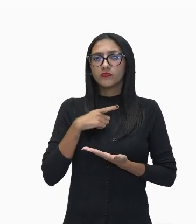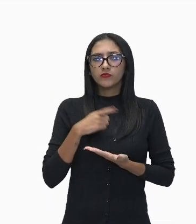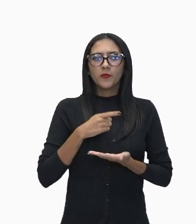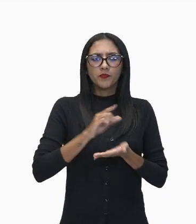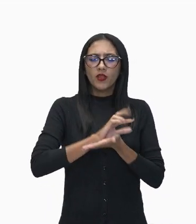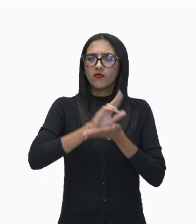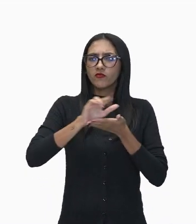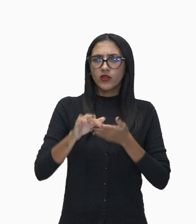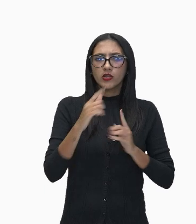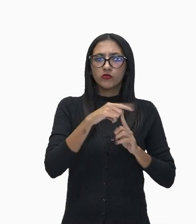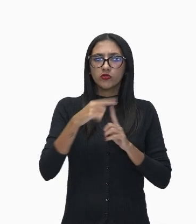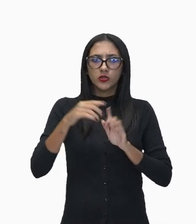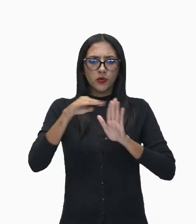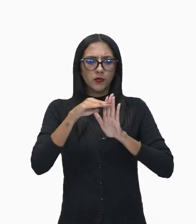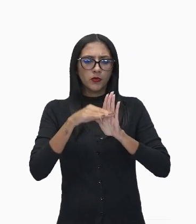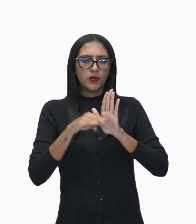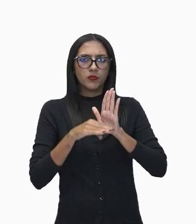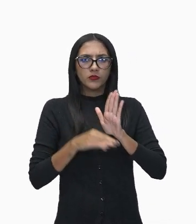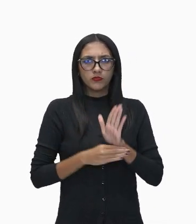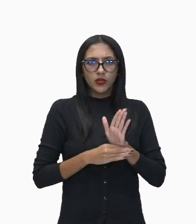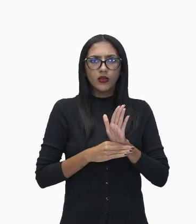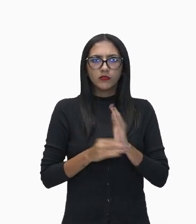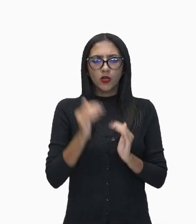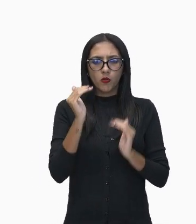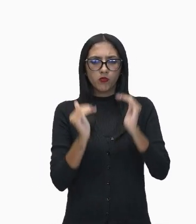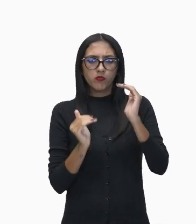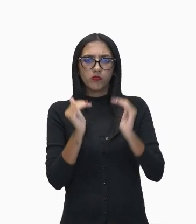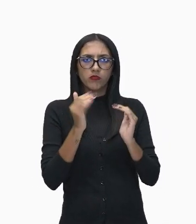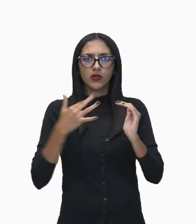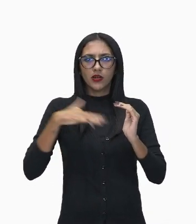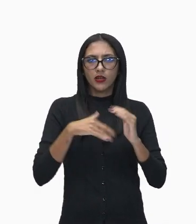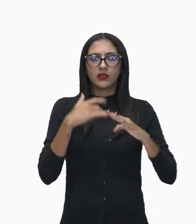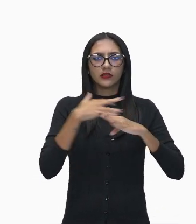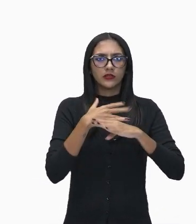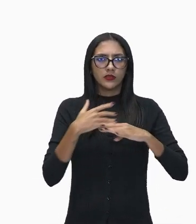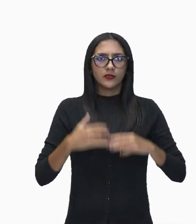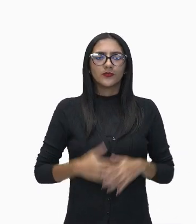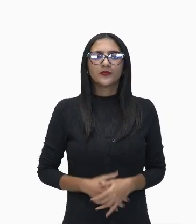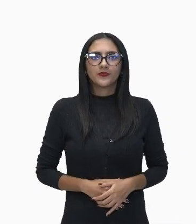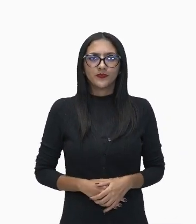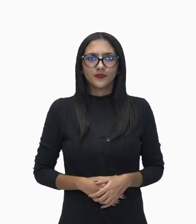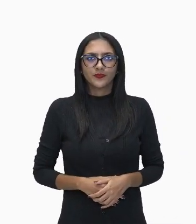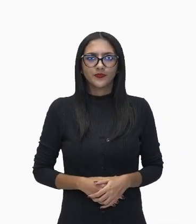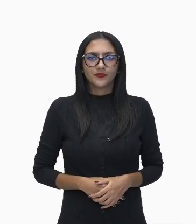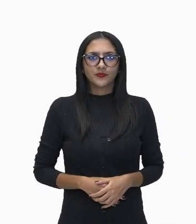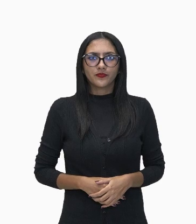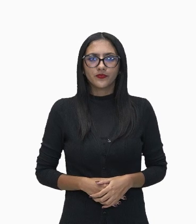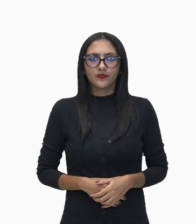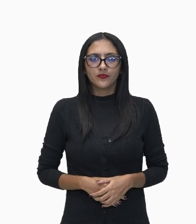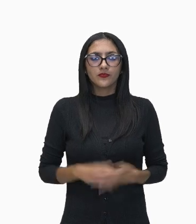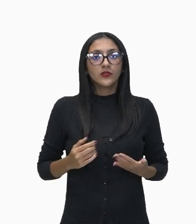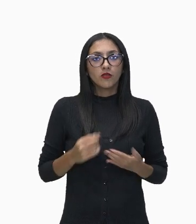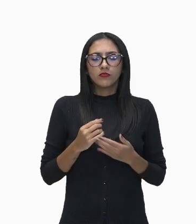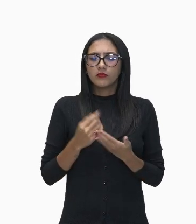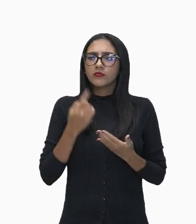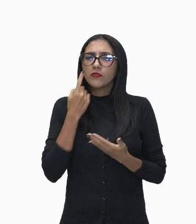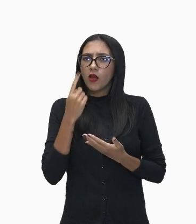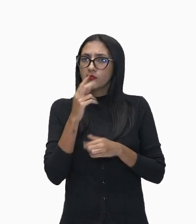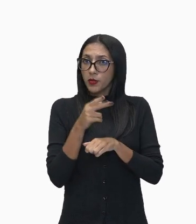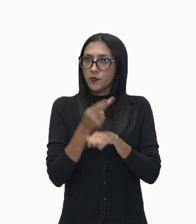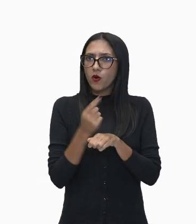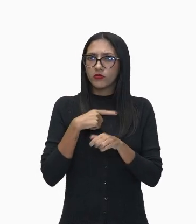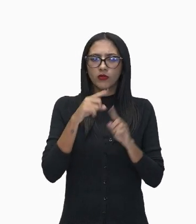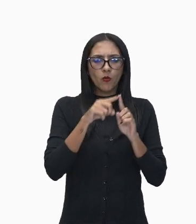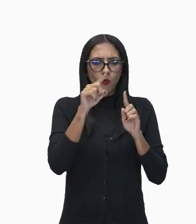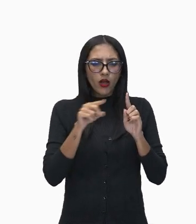diferentes níveis da hierarquia urbana. Então, antes de a gente ver ali o gráfico que se refere a isso, é importante